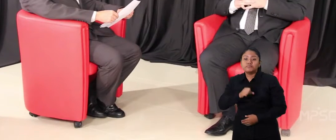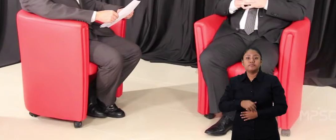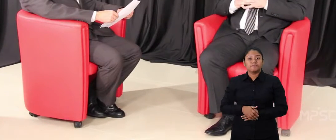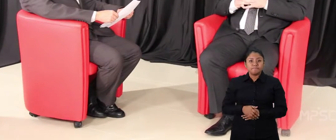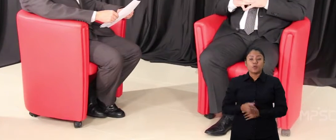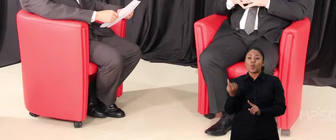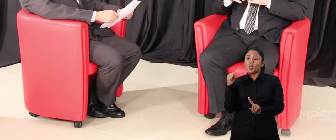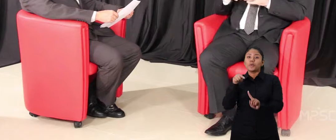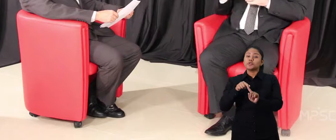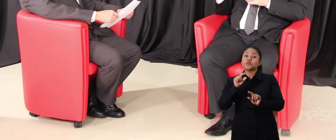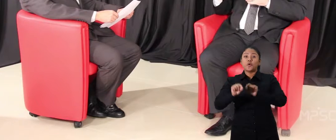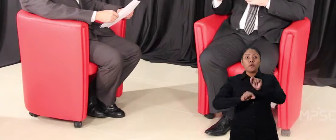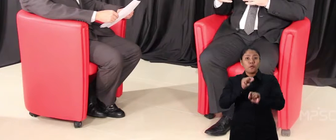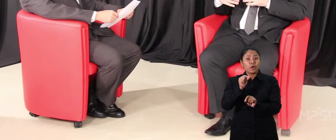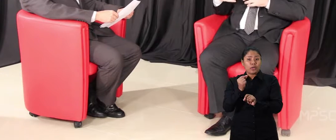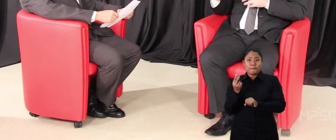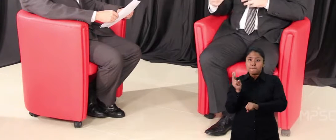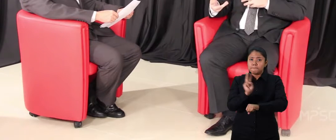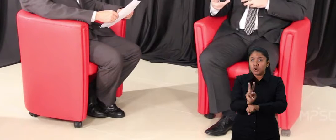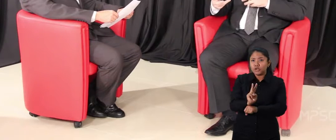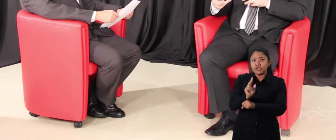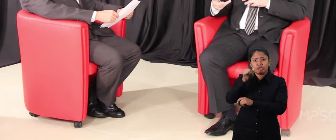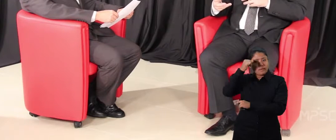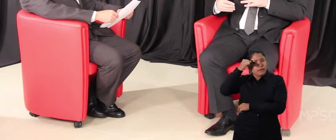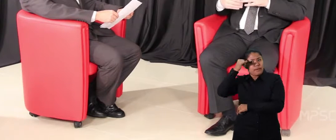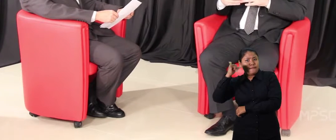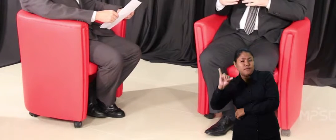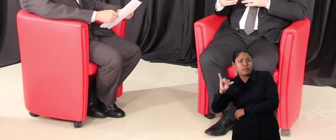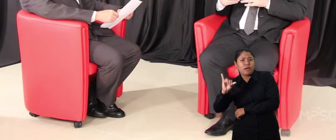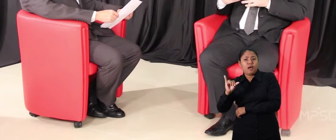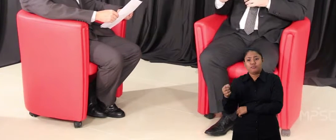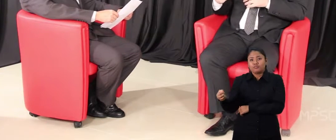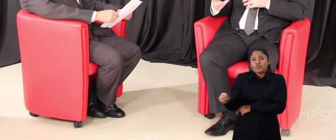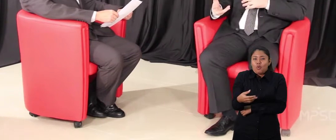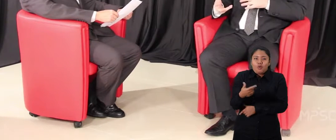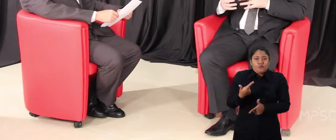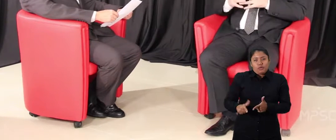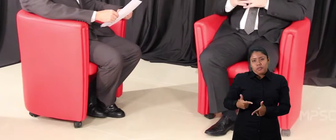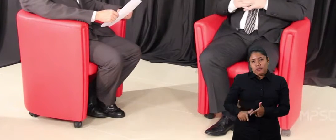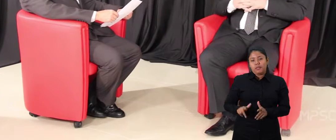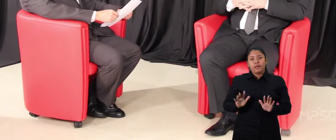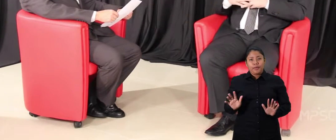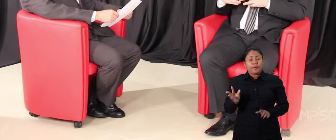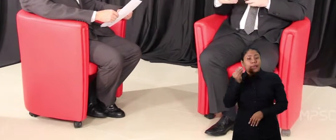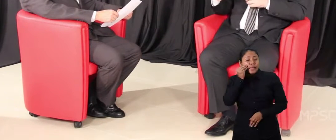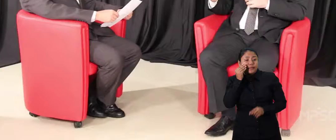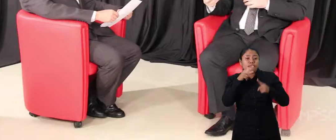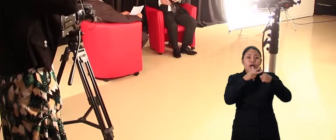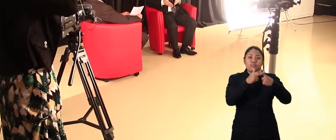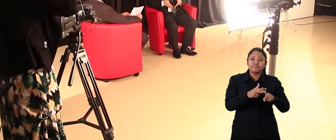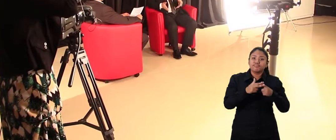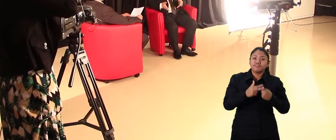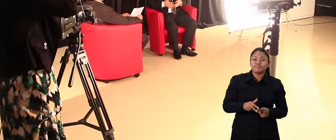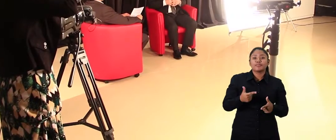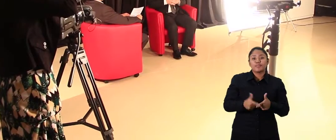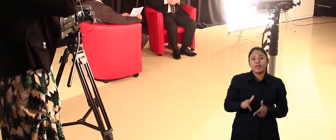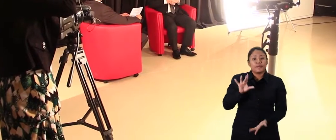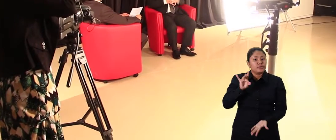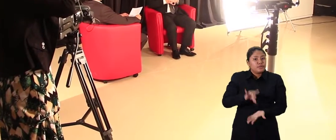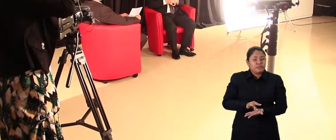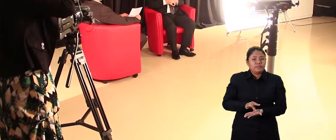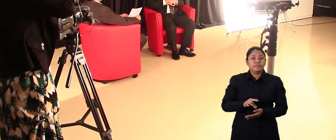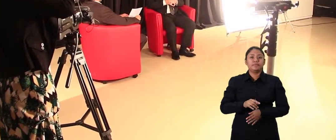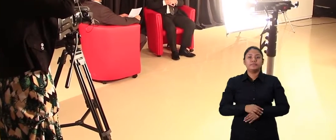é nesse sentido. É proteger, prevenir novos danos e reparar, eventualmente, danos